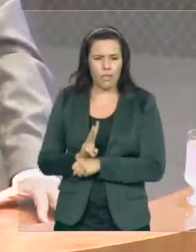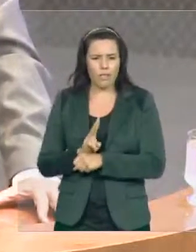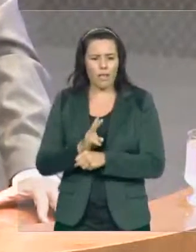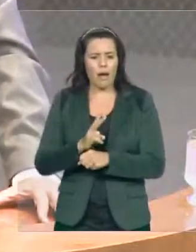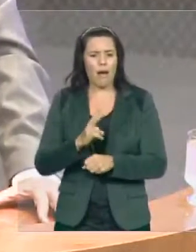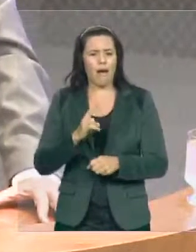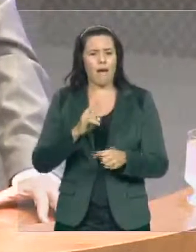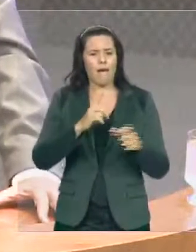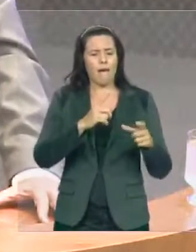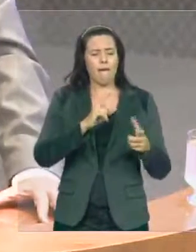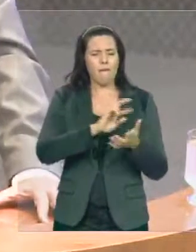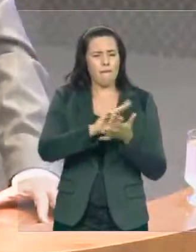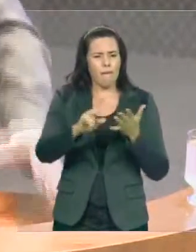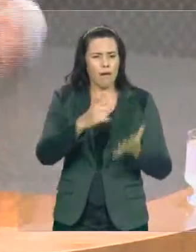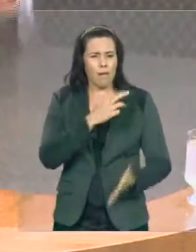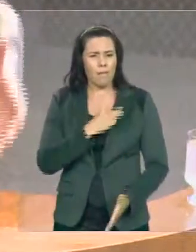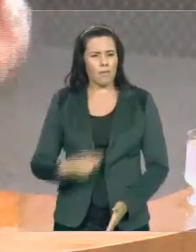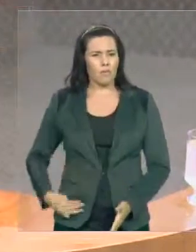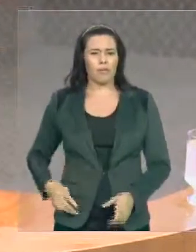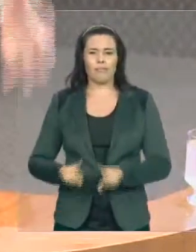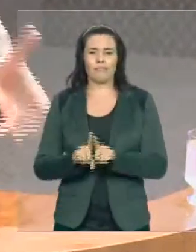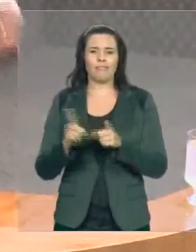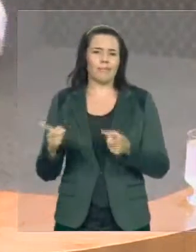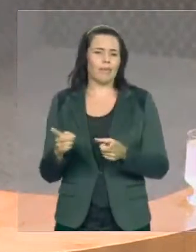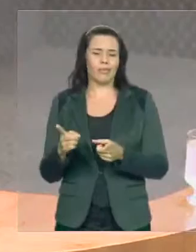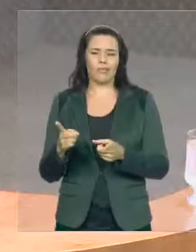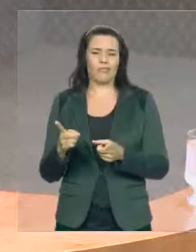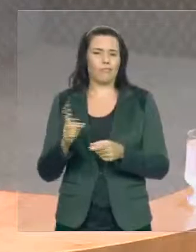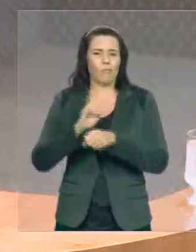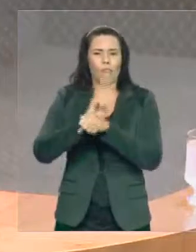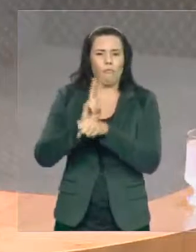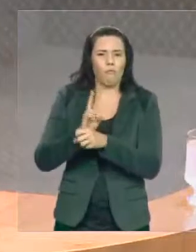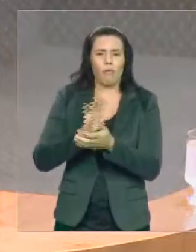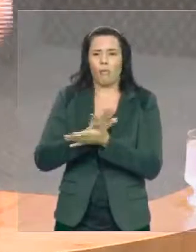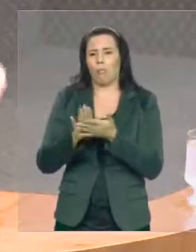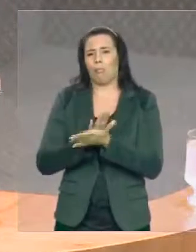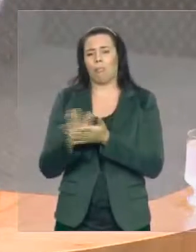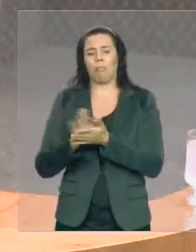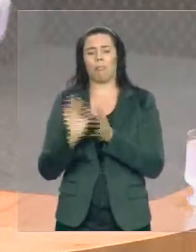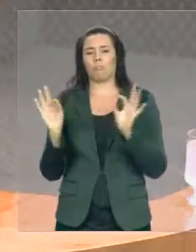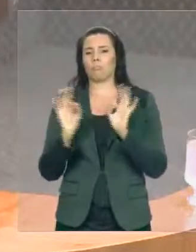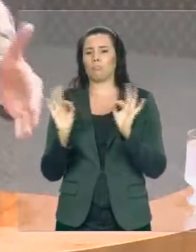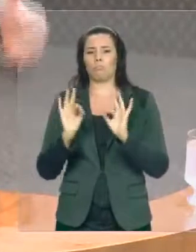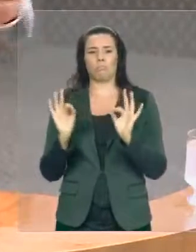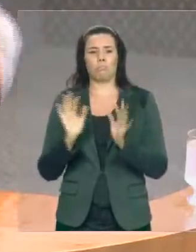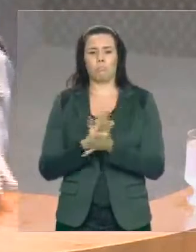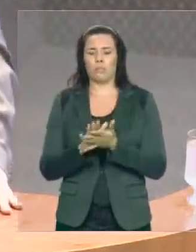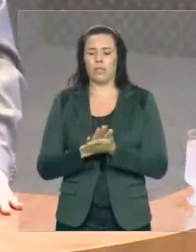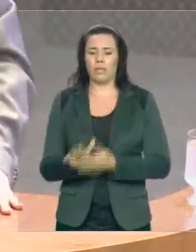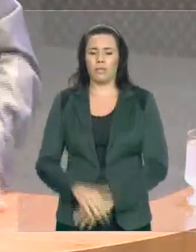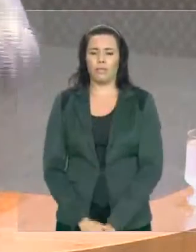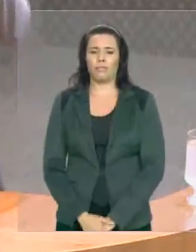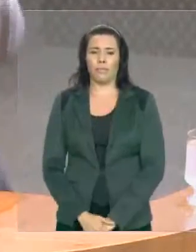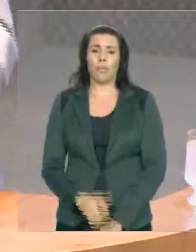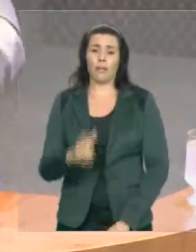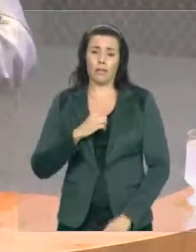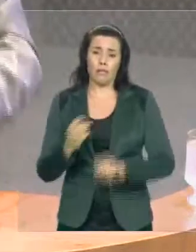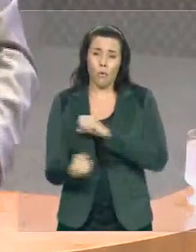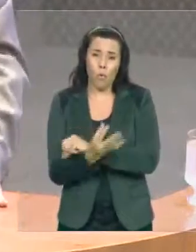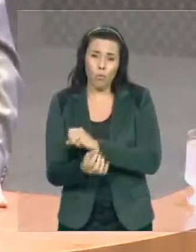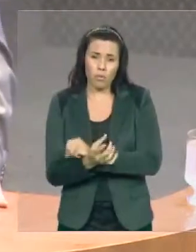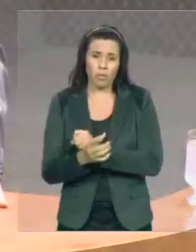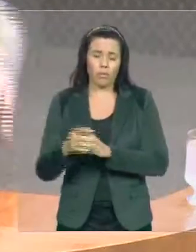na Petrobras. O CGU cometeu equívocos também no momento em que faz acordo de leniência com as